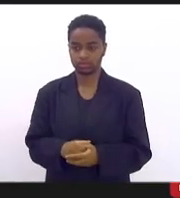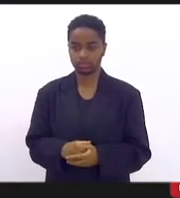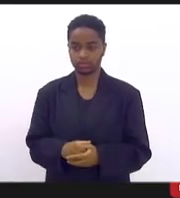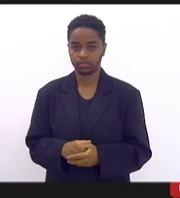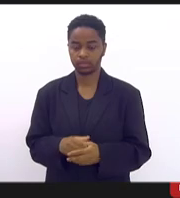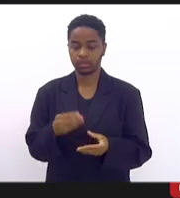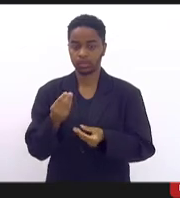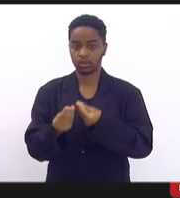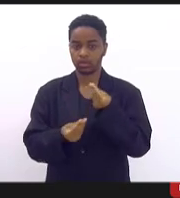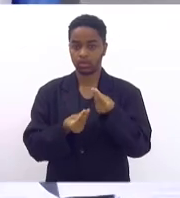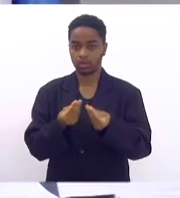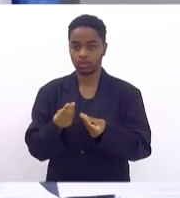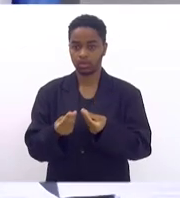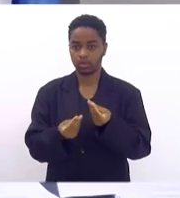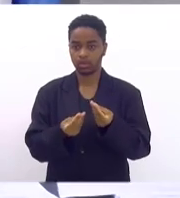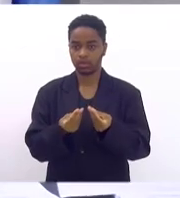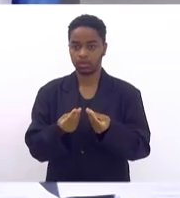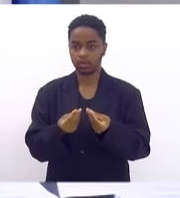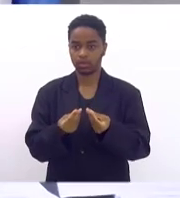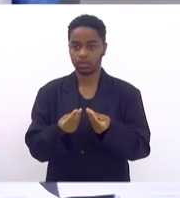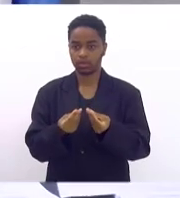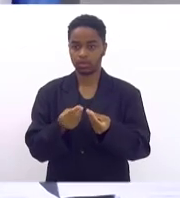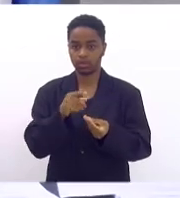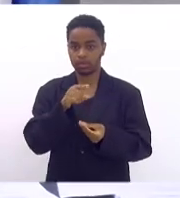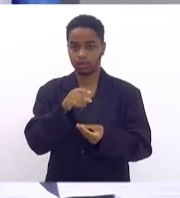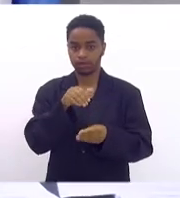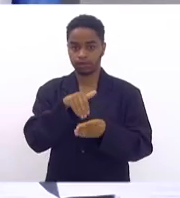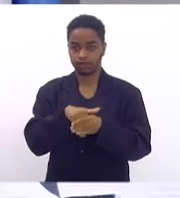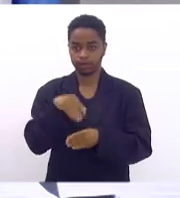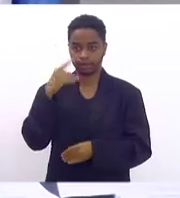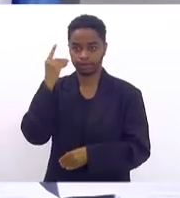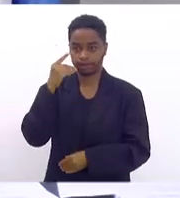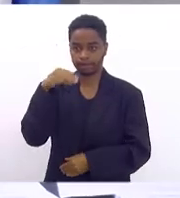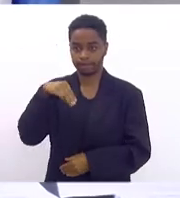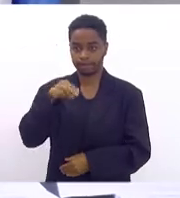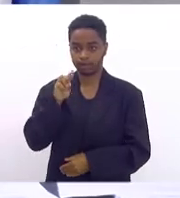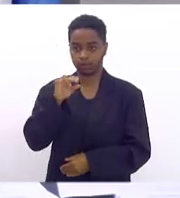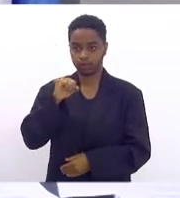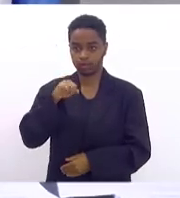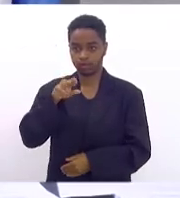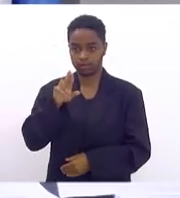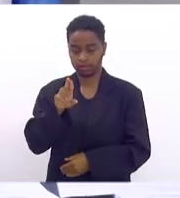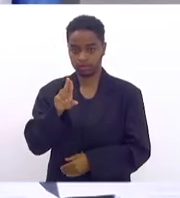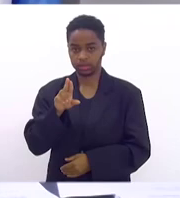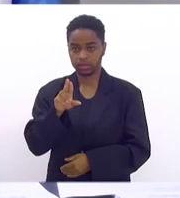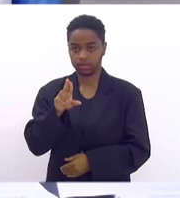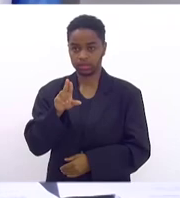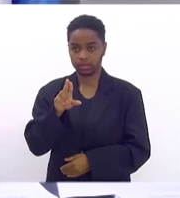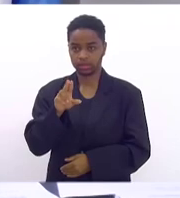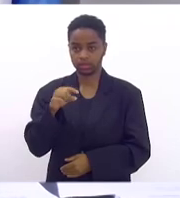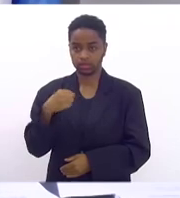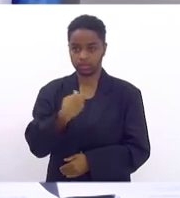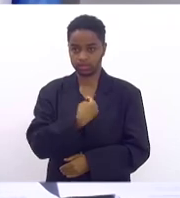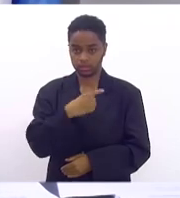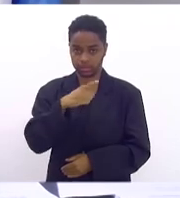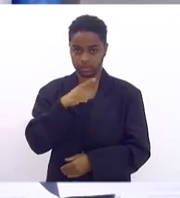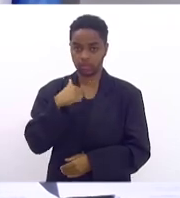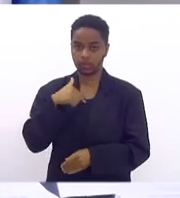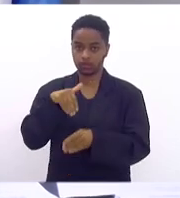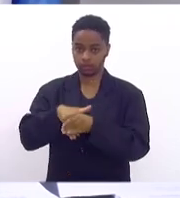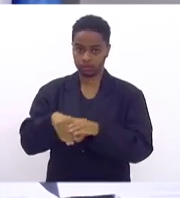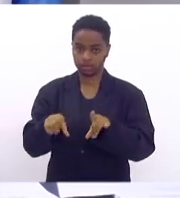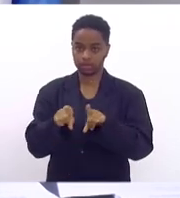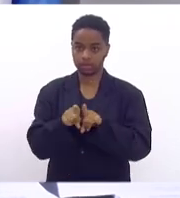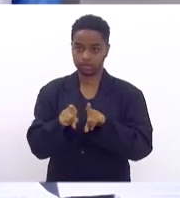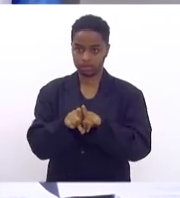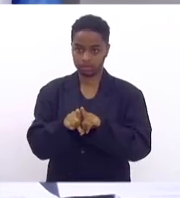o voto do deputado Munir, nós temos, e eu vou dar o meu voto também,